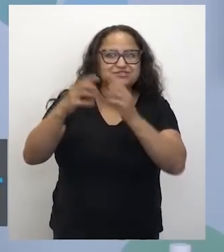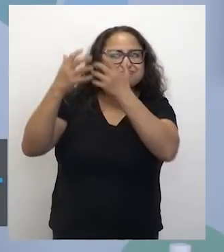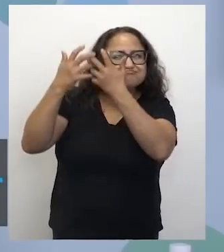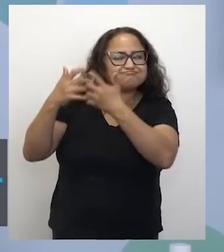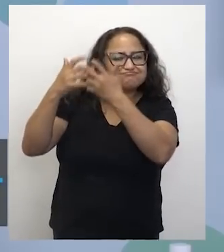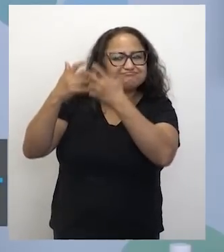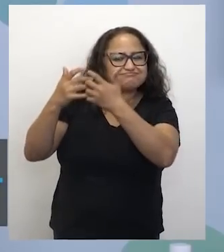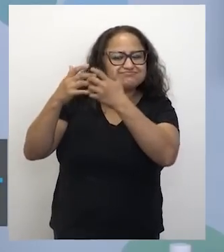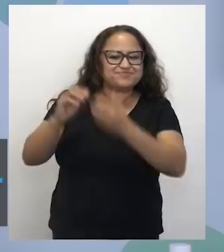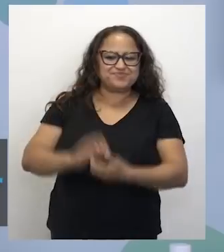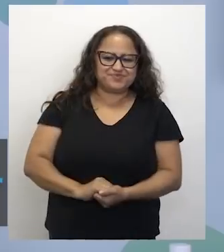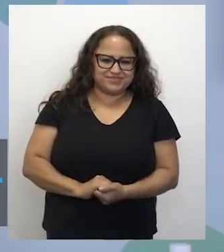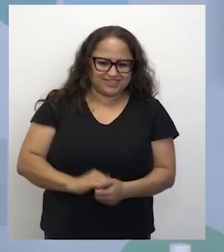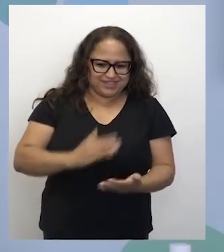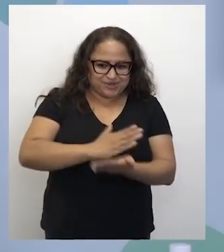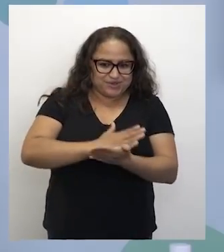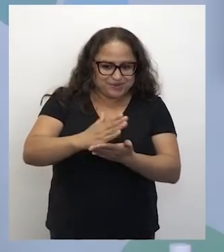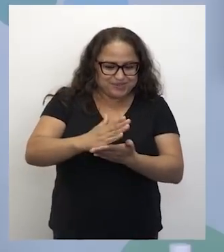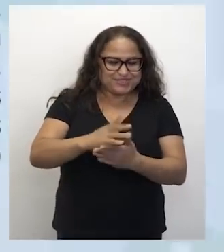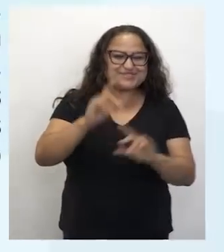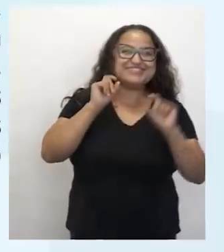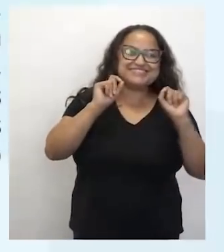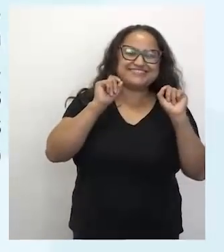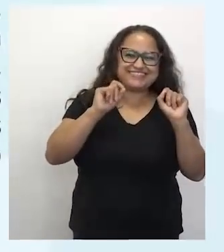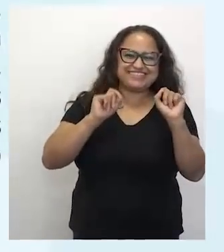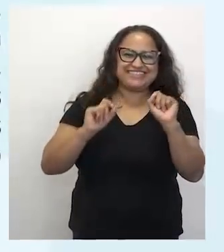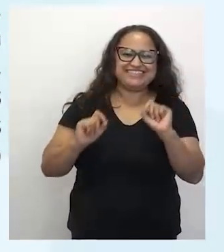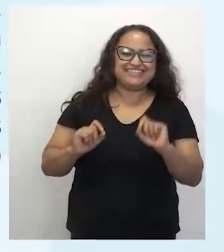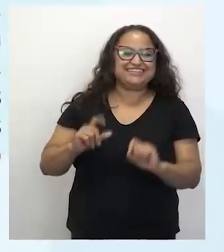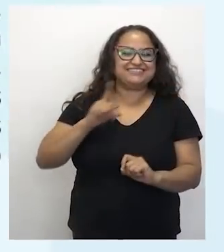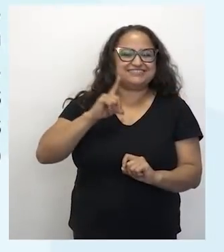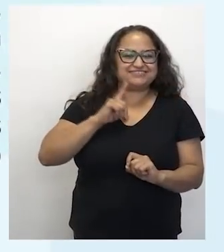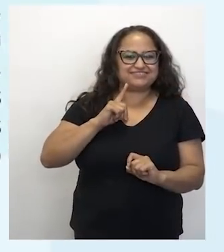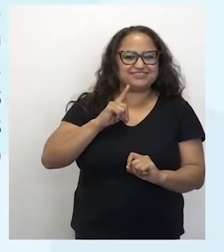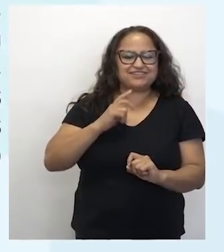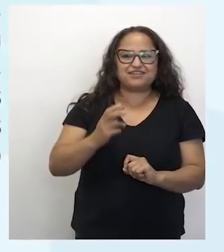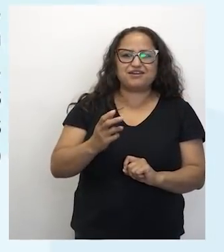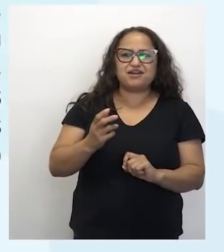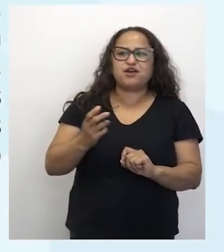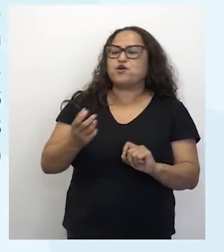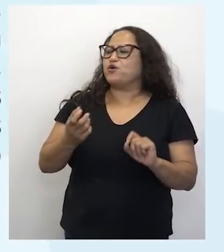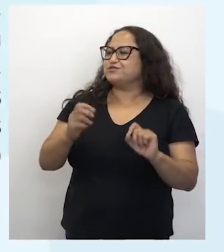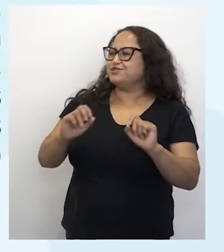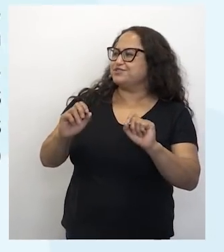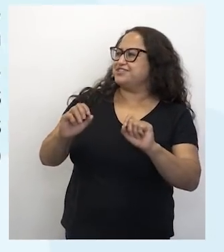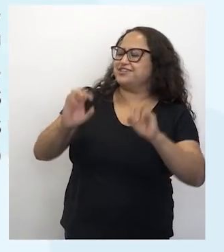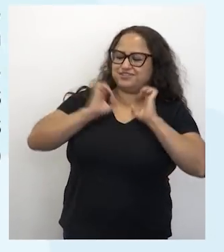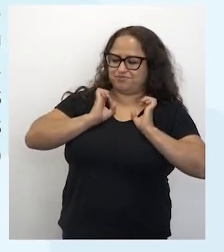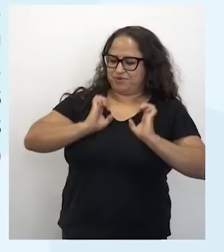refletirem. Continuando aqui, a gente vai falar sobre moral e ética, né? Eu sei que tem muitos professores